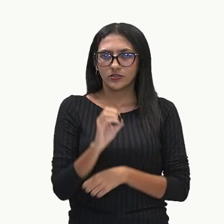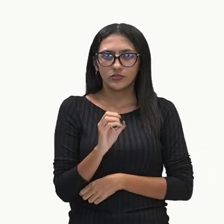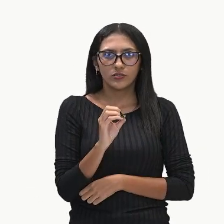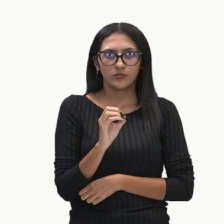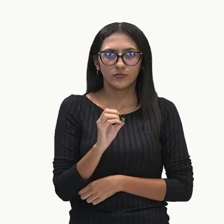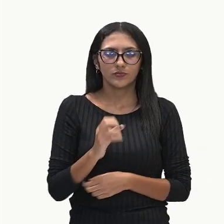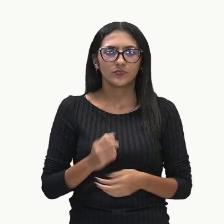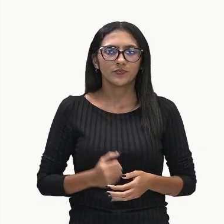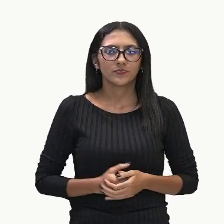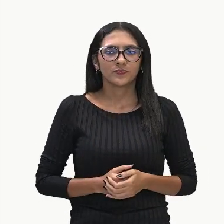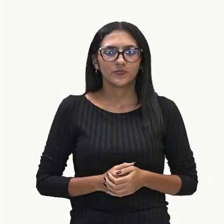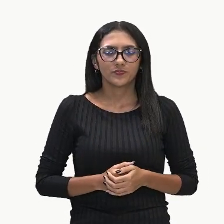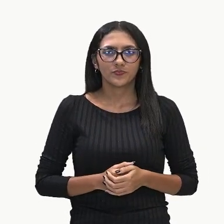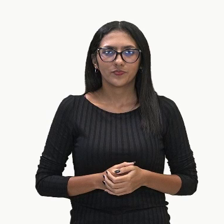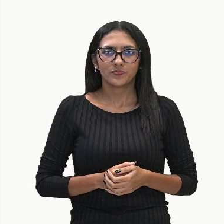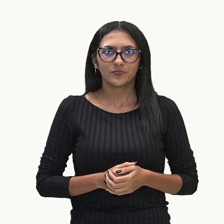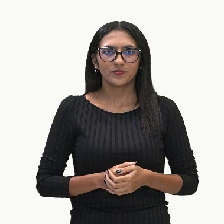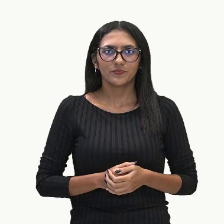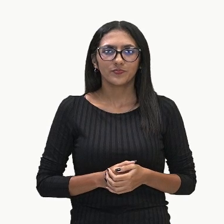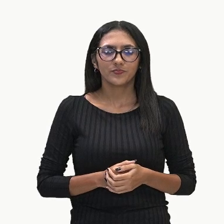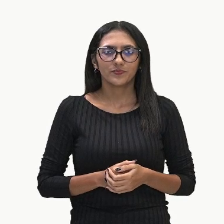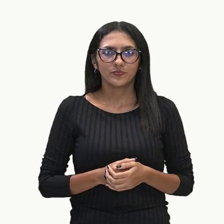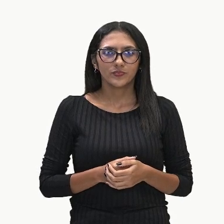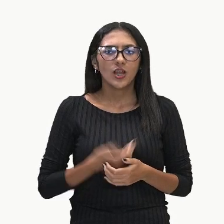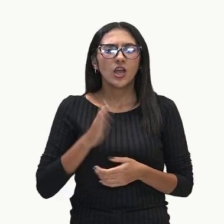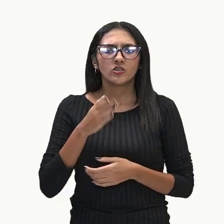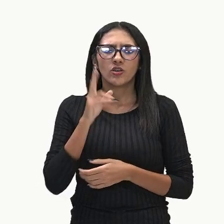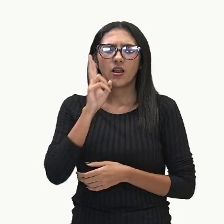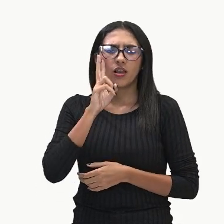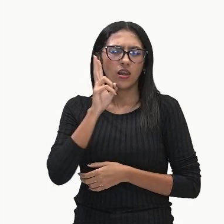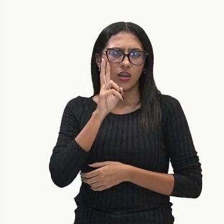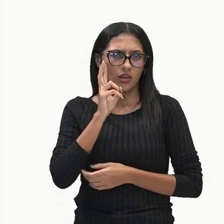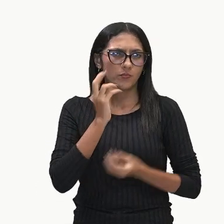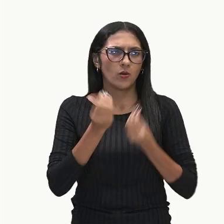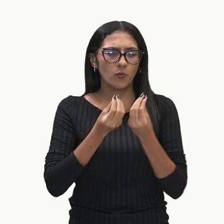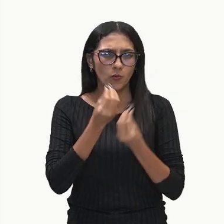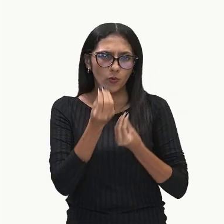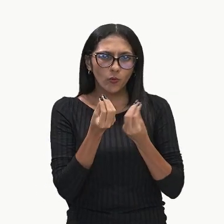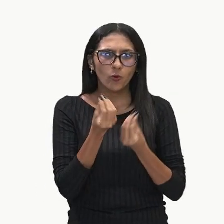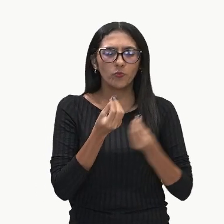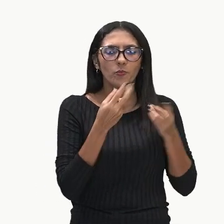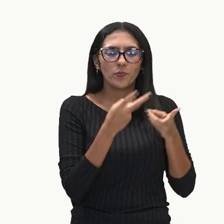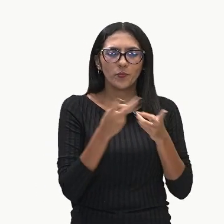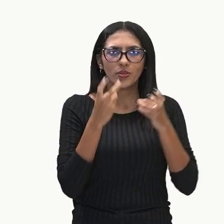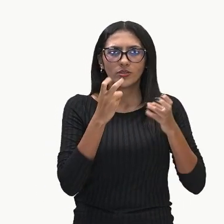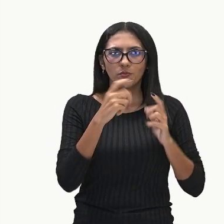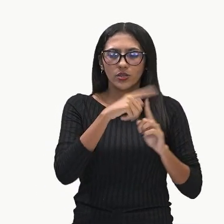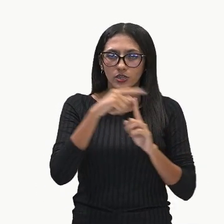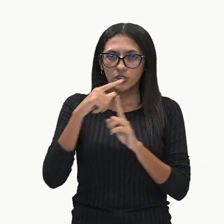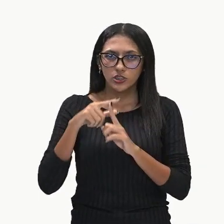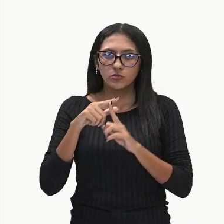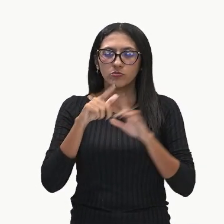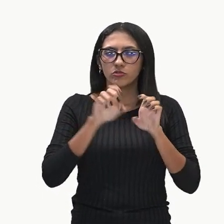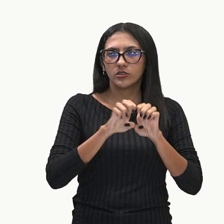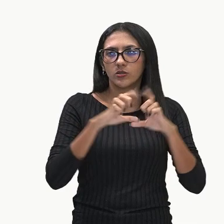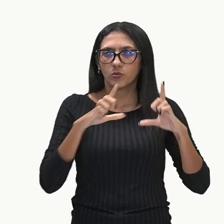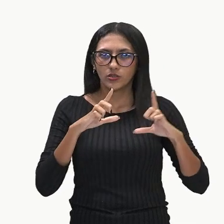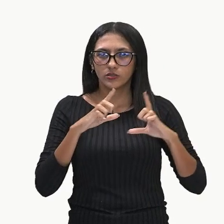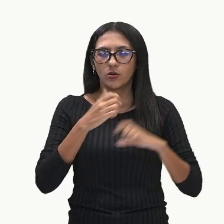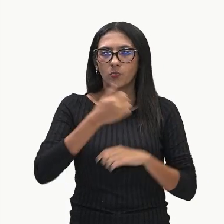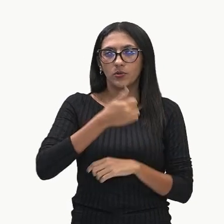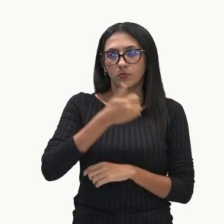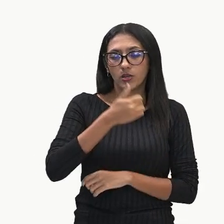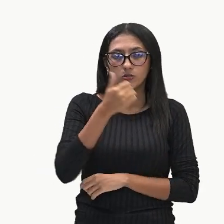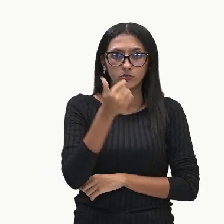zero. Relembramos, então, aí, quando uma equação é do segundo grau ou também equação quadrática, e